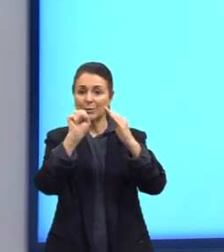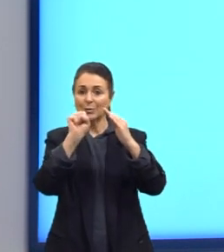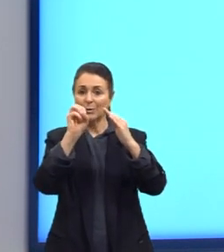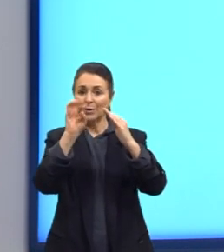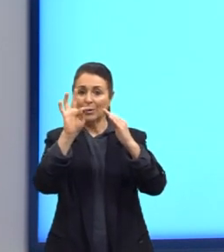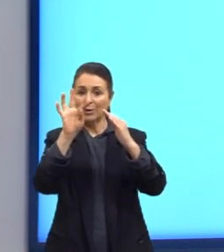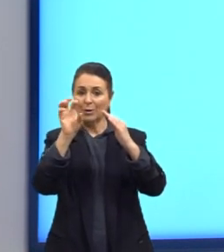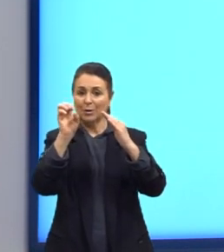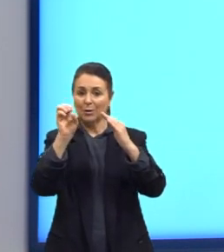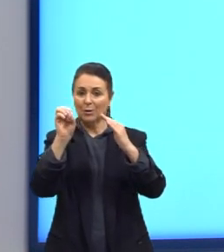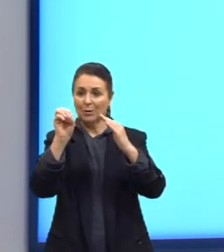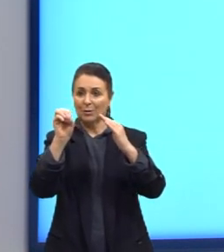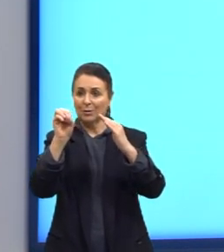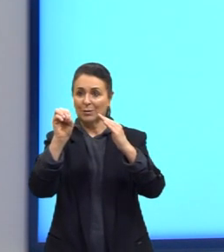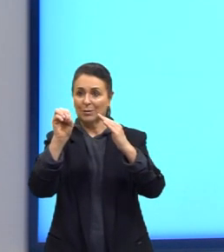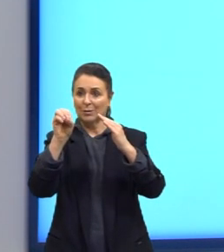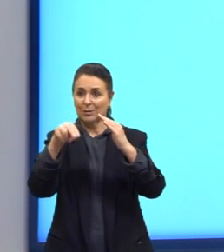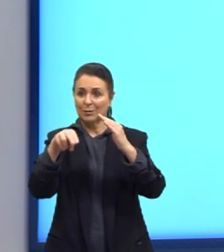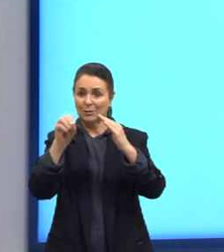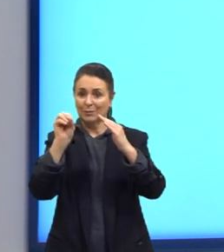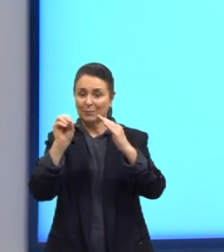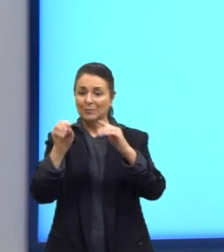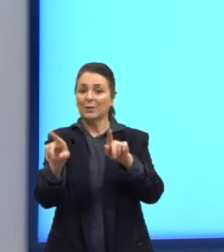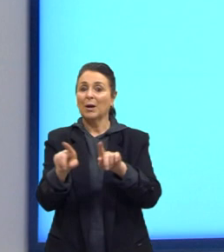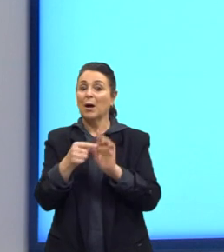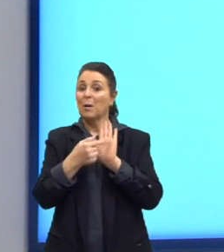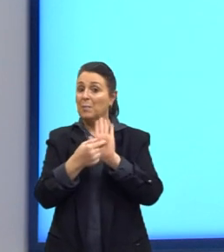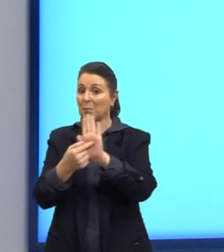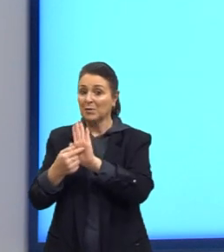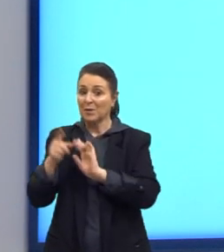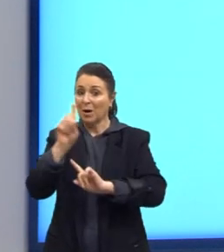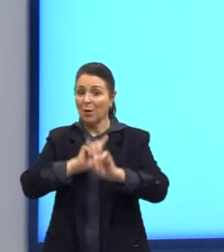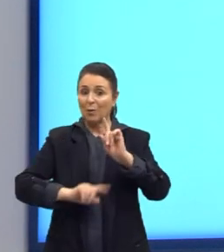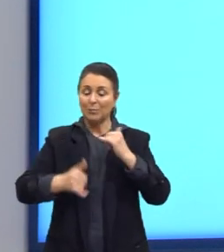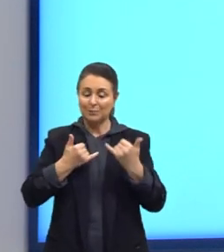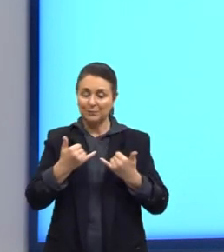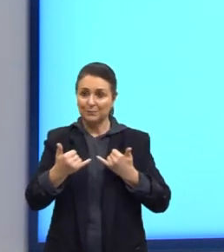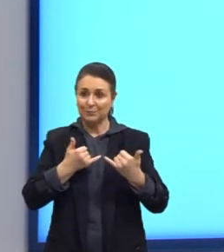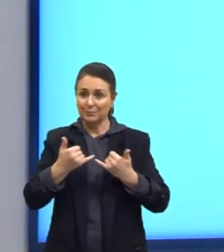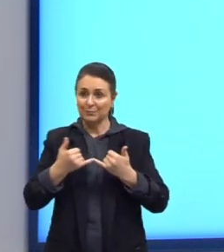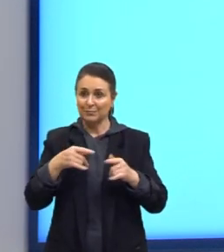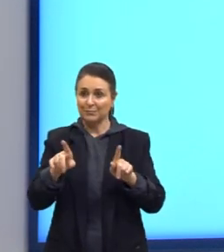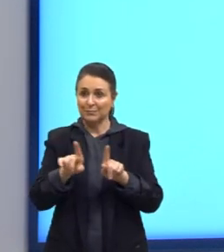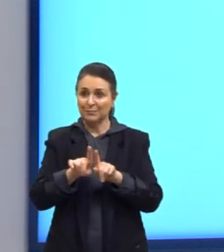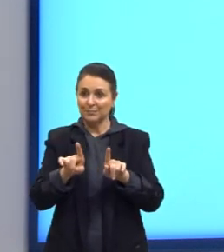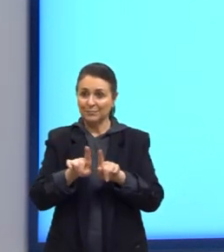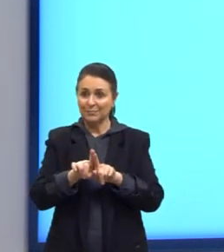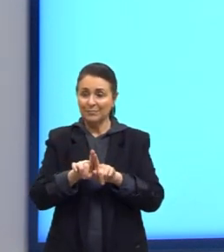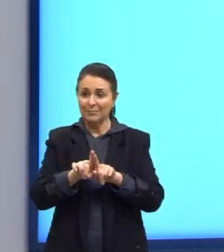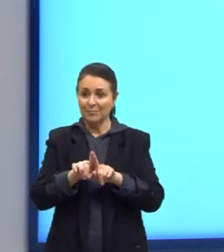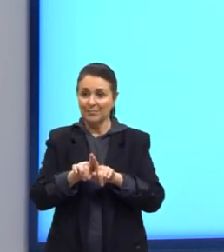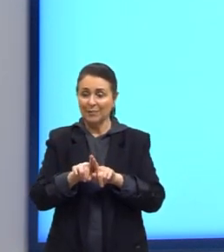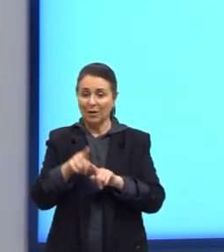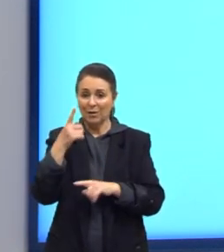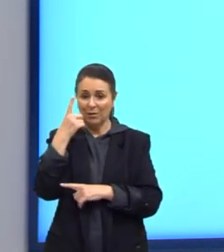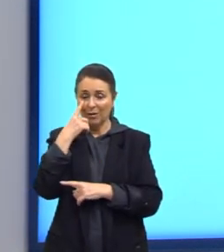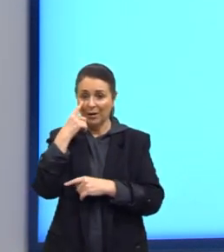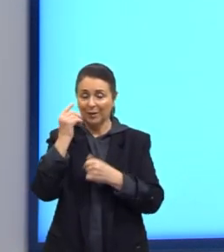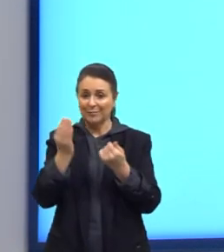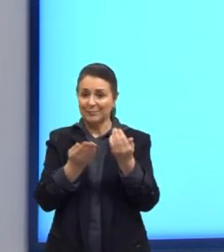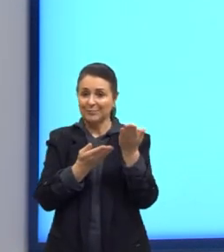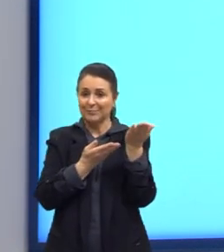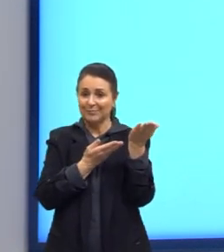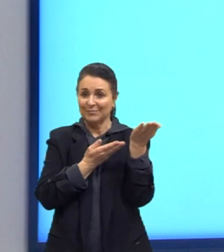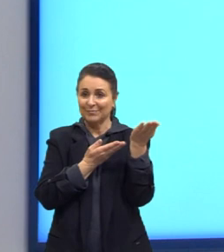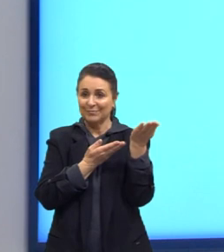É nesse plano olho tá então para mostrar alguns exemplos gente se não somos aqui falarmos